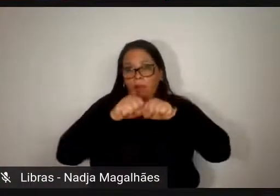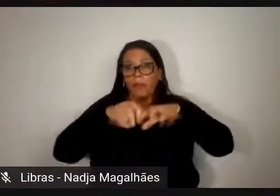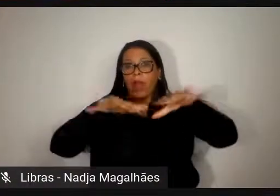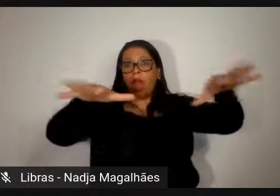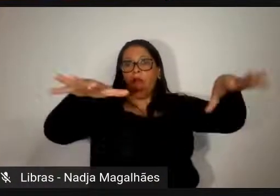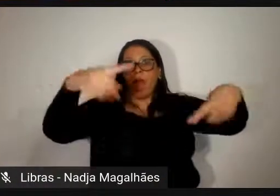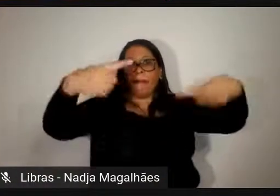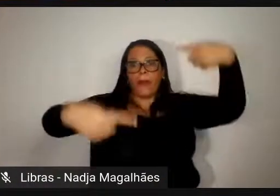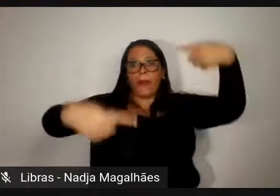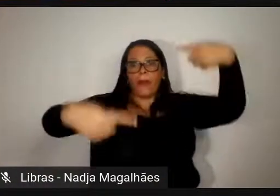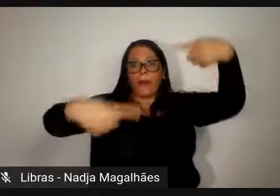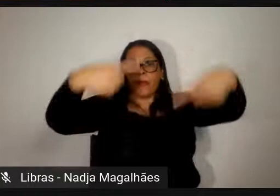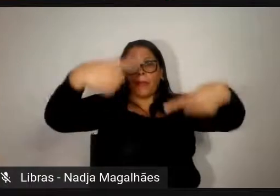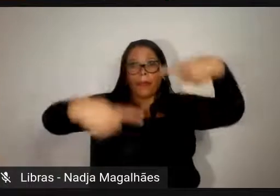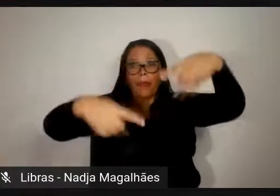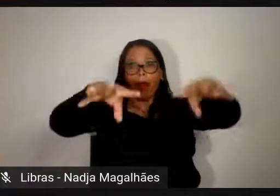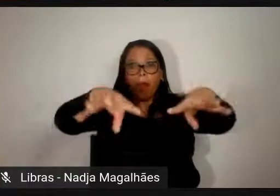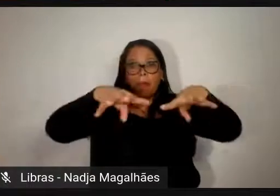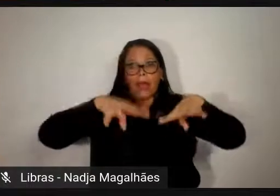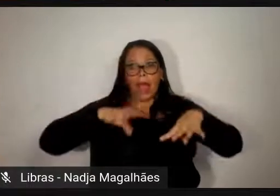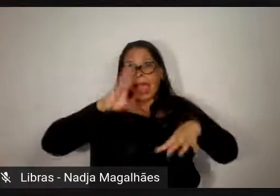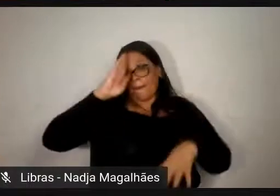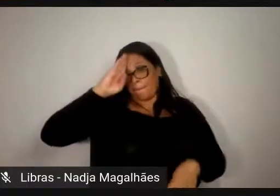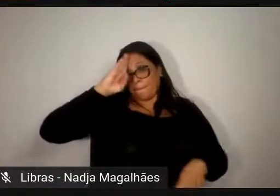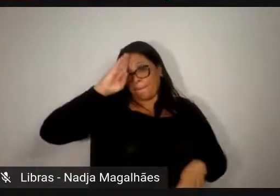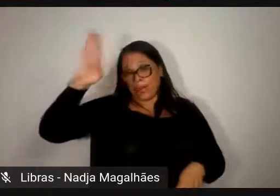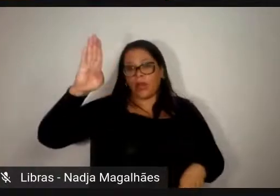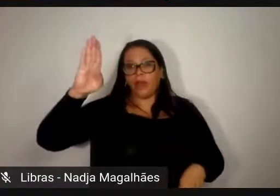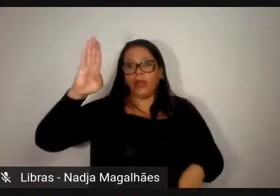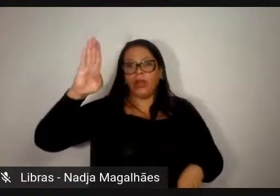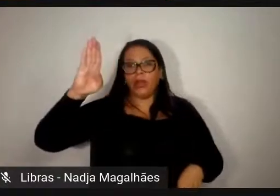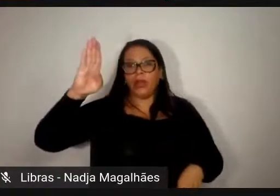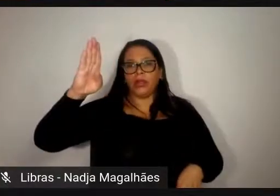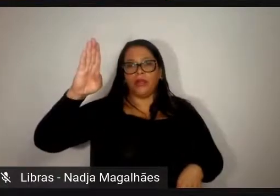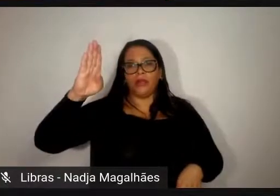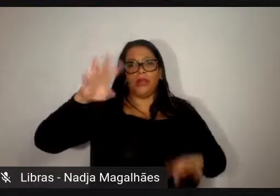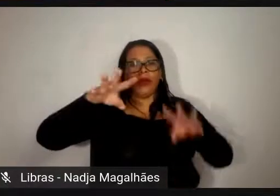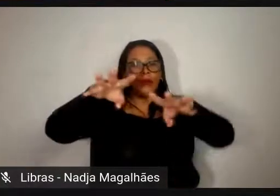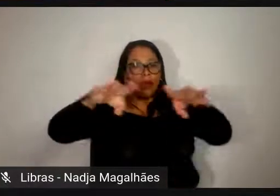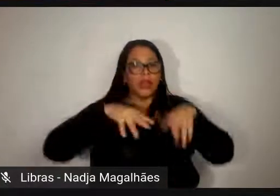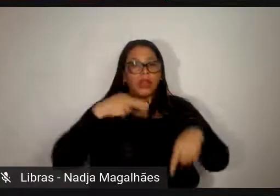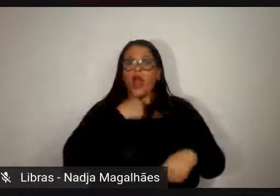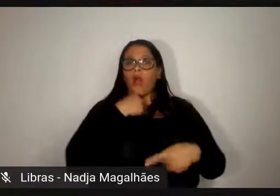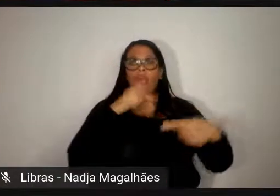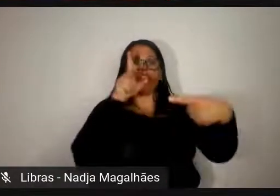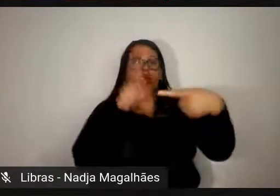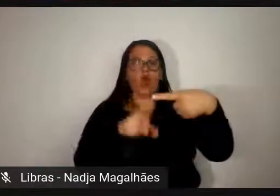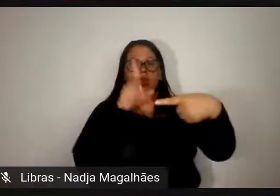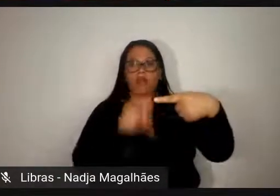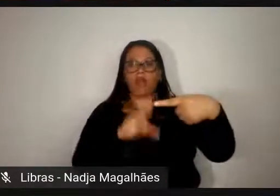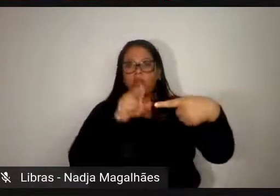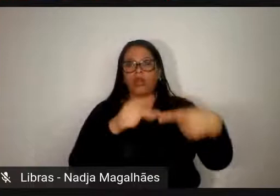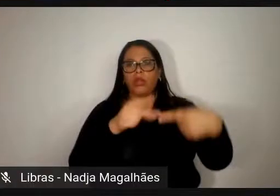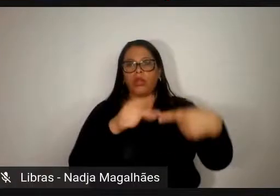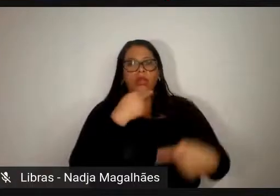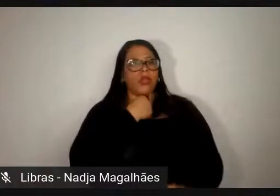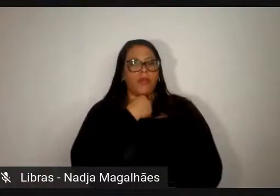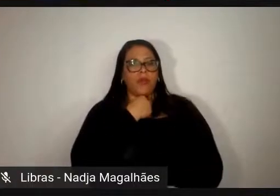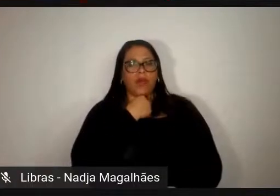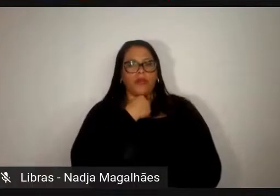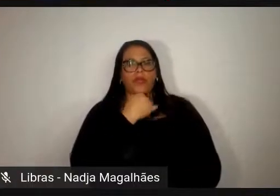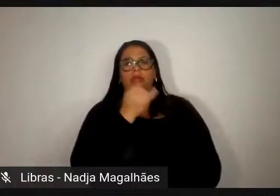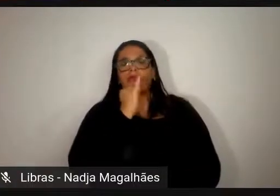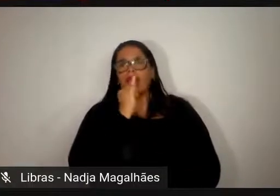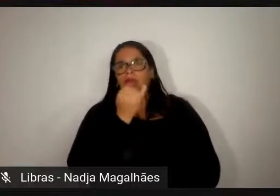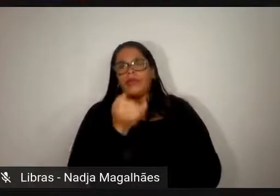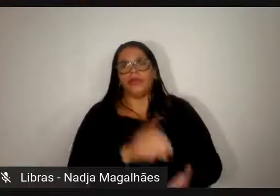é prioridade absoluta, ela só não pode ser interrompida caso por força maior, entendeu? Então, por exemplo, no